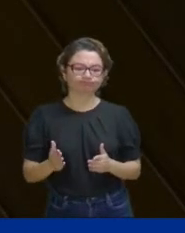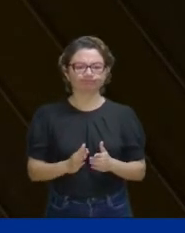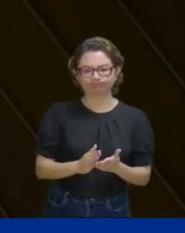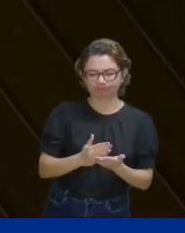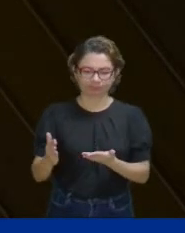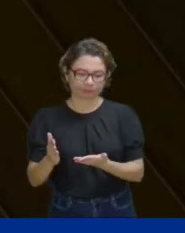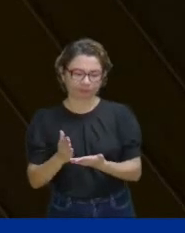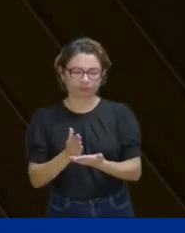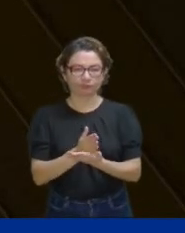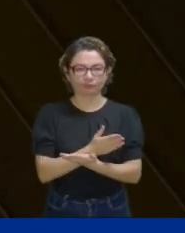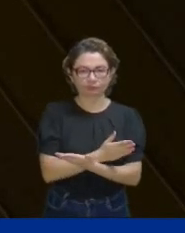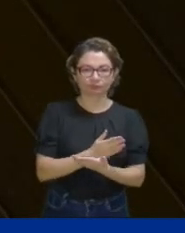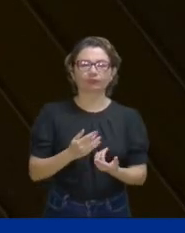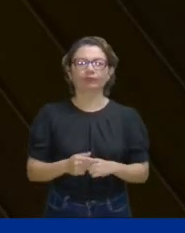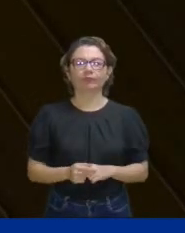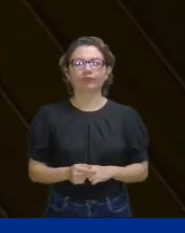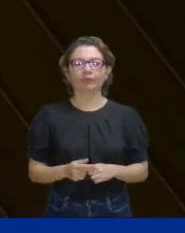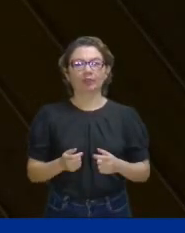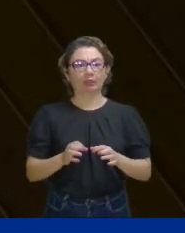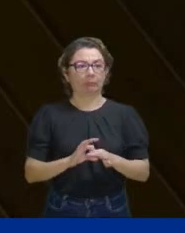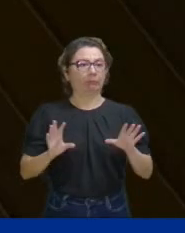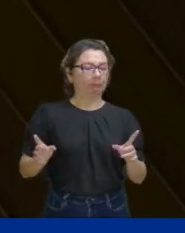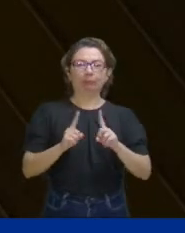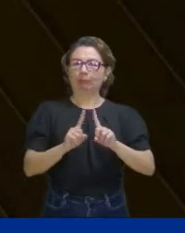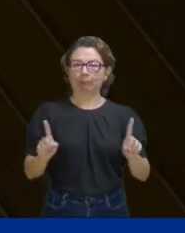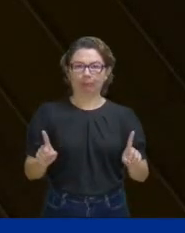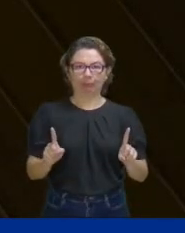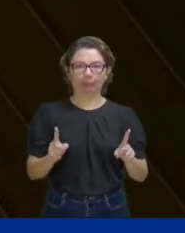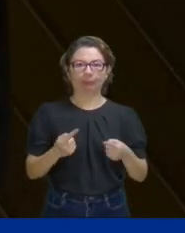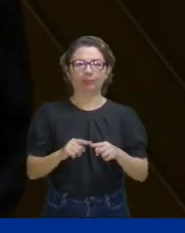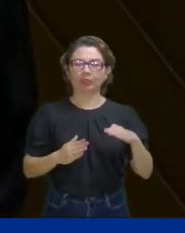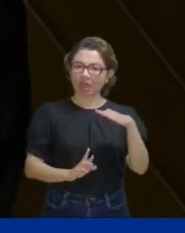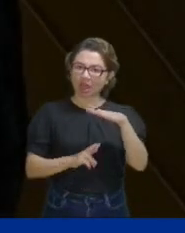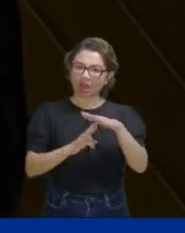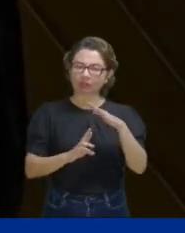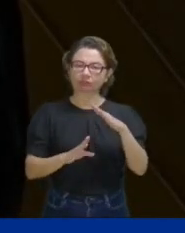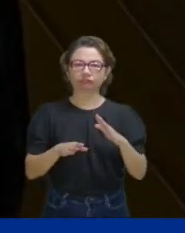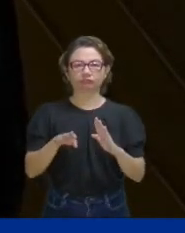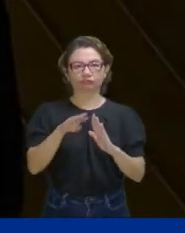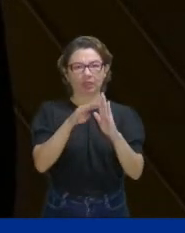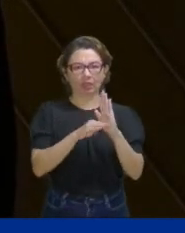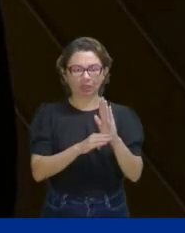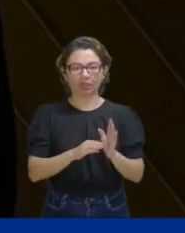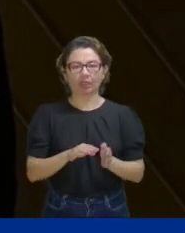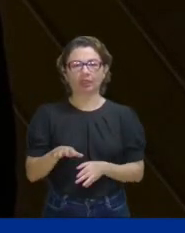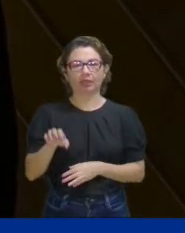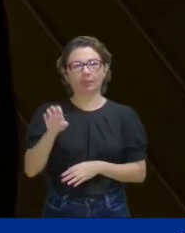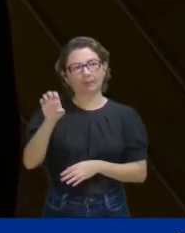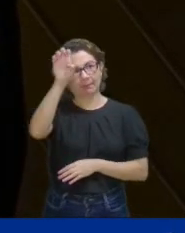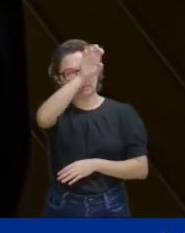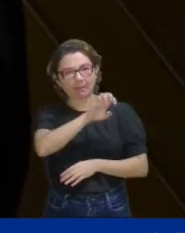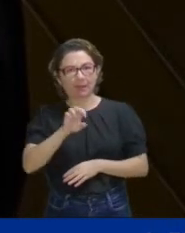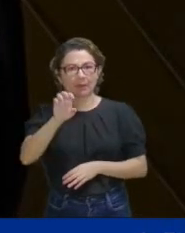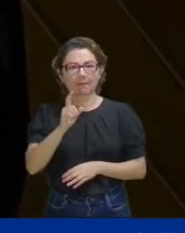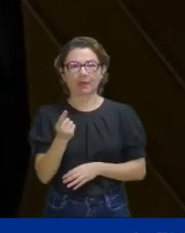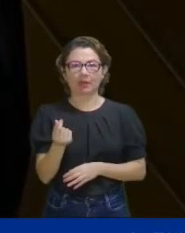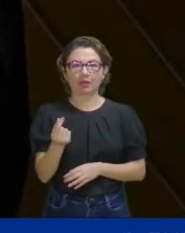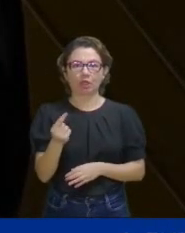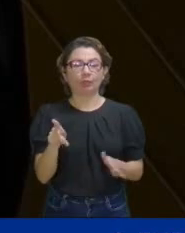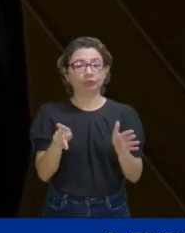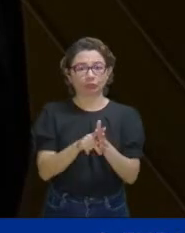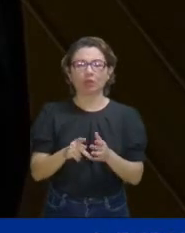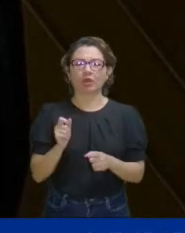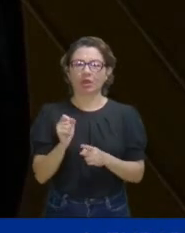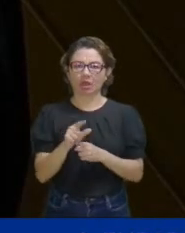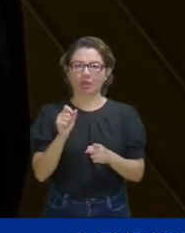ressalva que permita sua mitigação, mesmo diante da alegação de que os valores regionais de aluguel de veículos